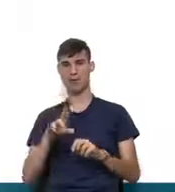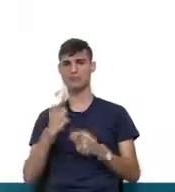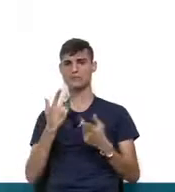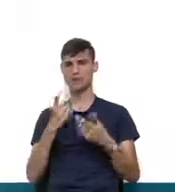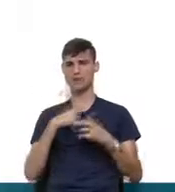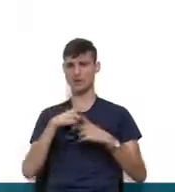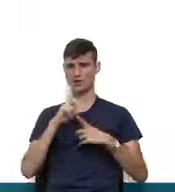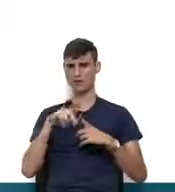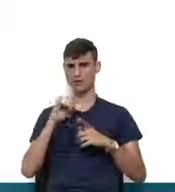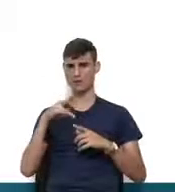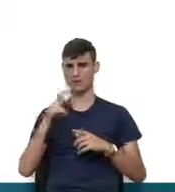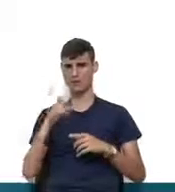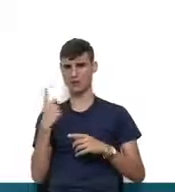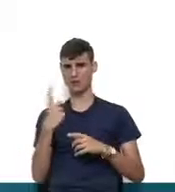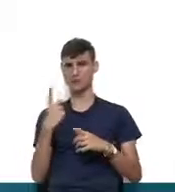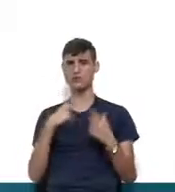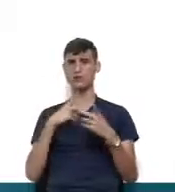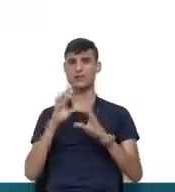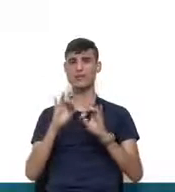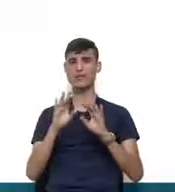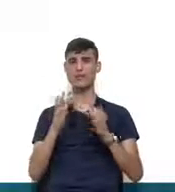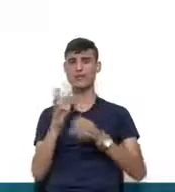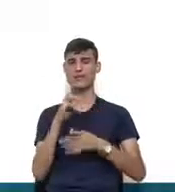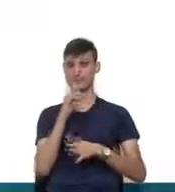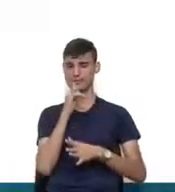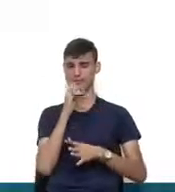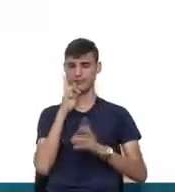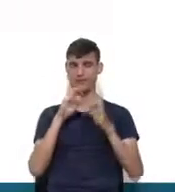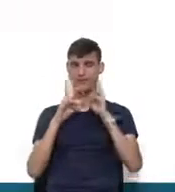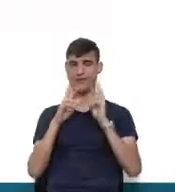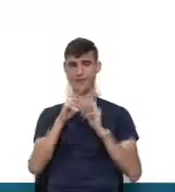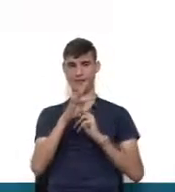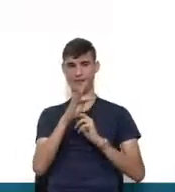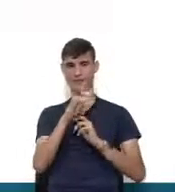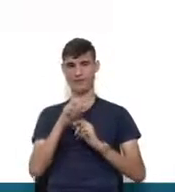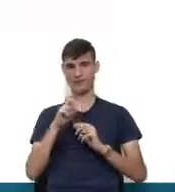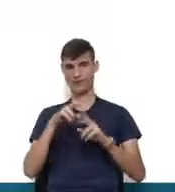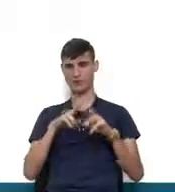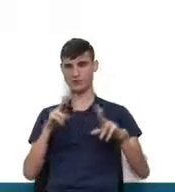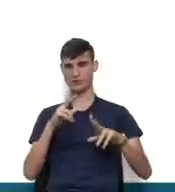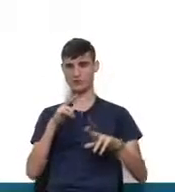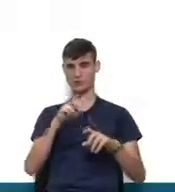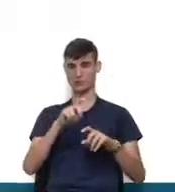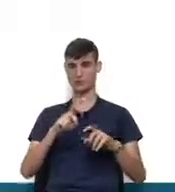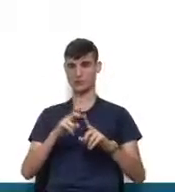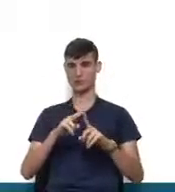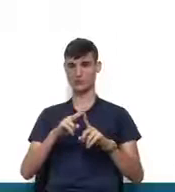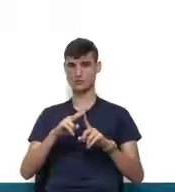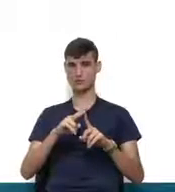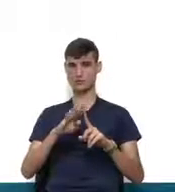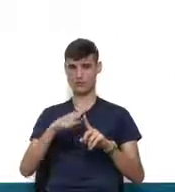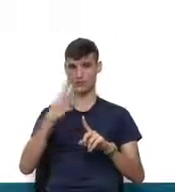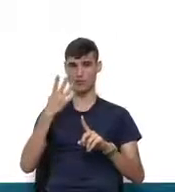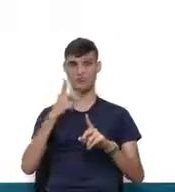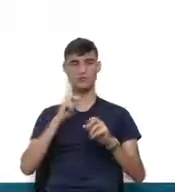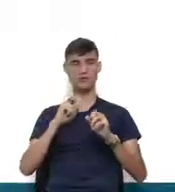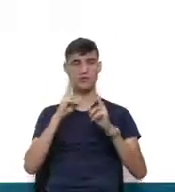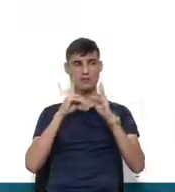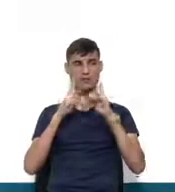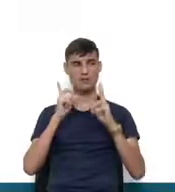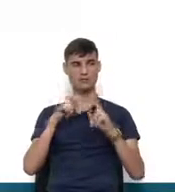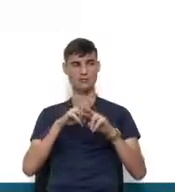função é ímpar? Olha o exemplo dessa função f de x igual a x ao cubo. Quer dizer que o gráfico vai